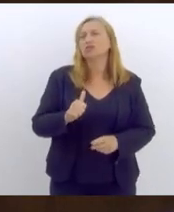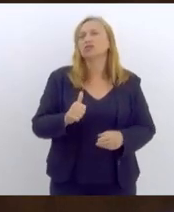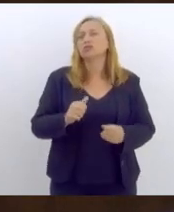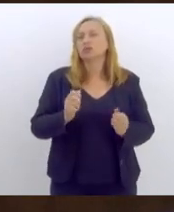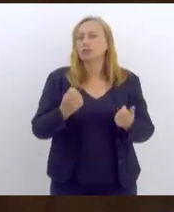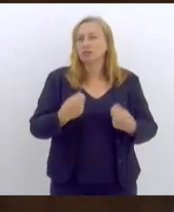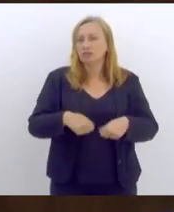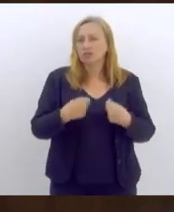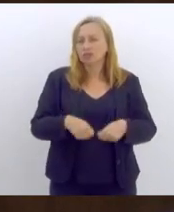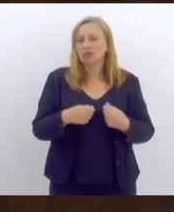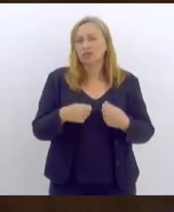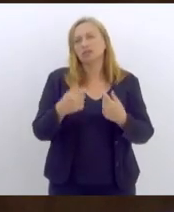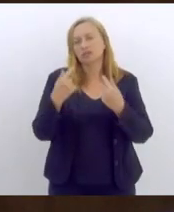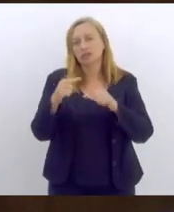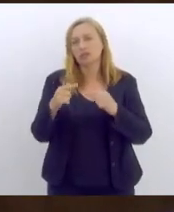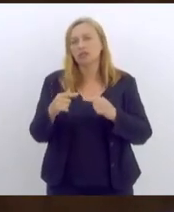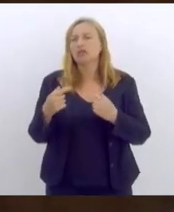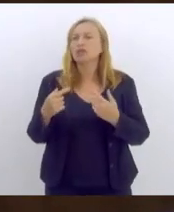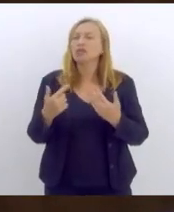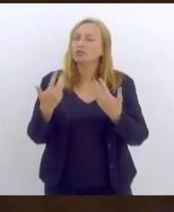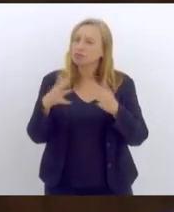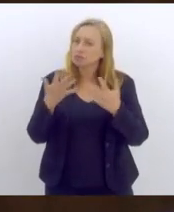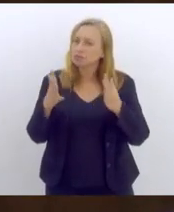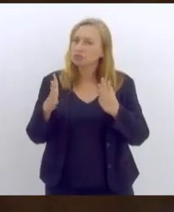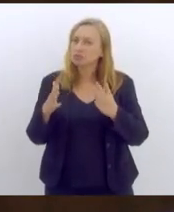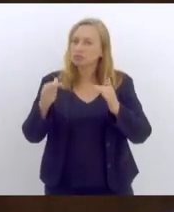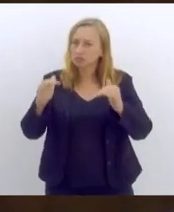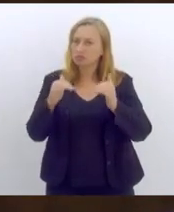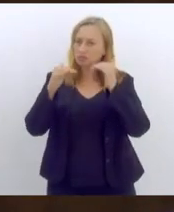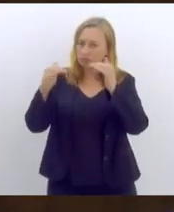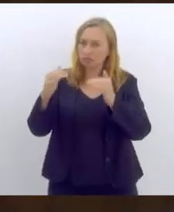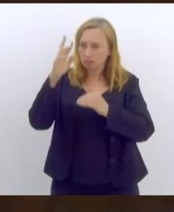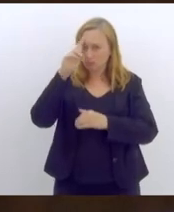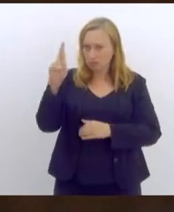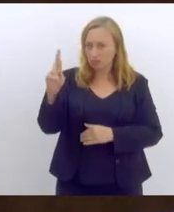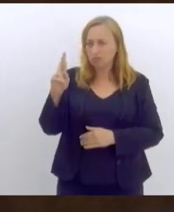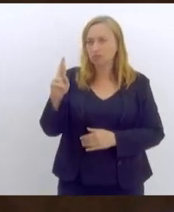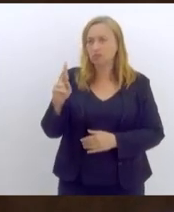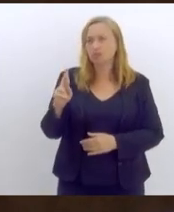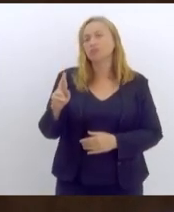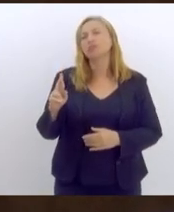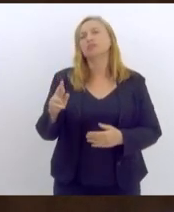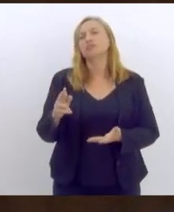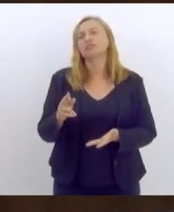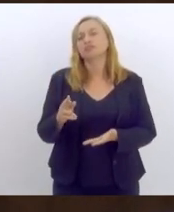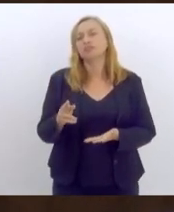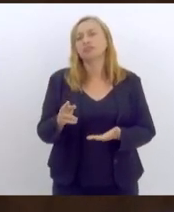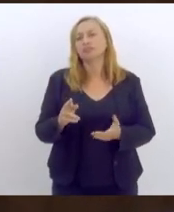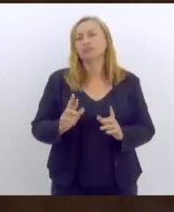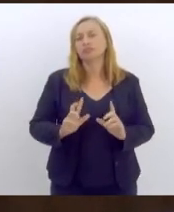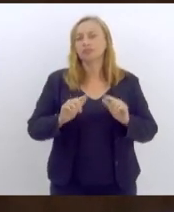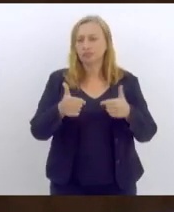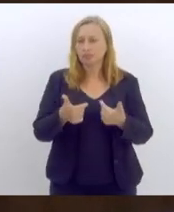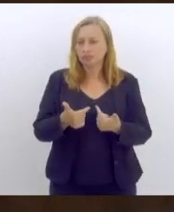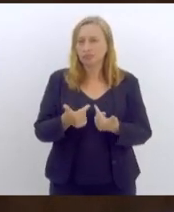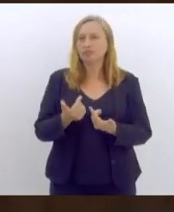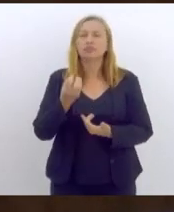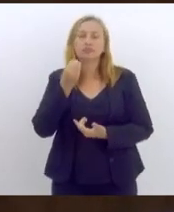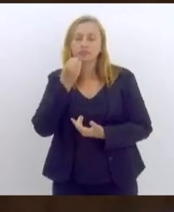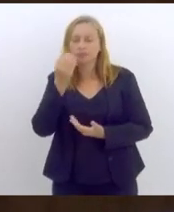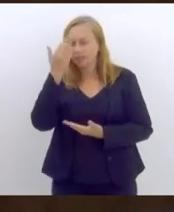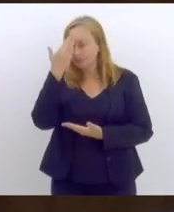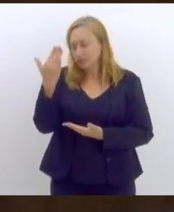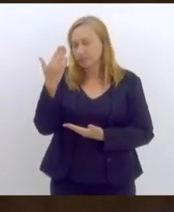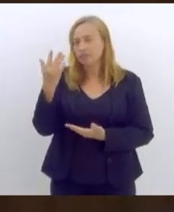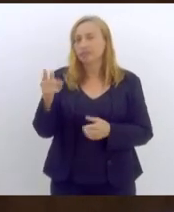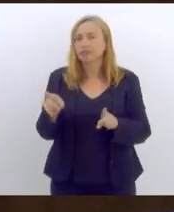ser criticado. Então, fica aqui o meu elogio à Vossa Excelência pela moção e agradeço a oportunidade de ter